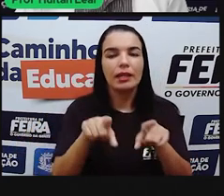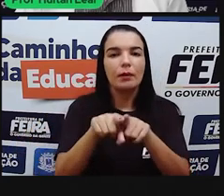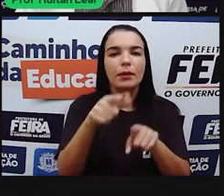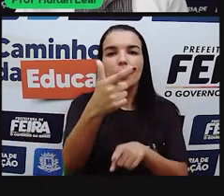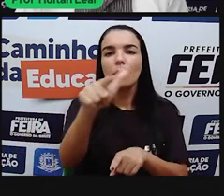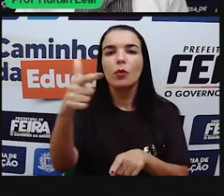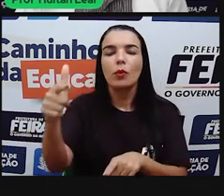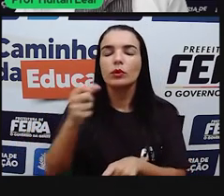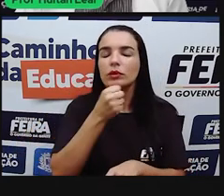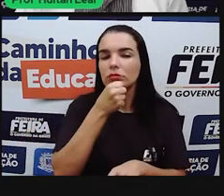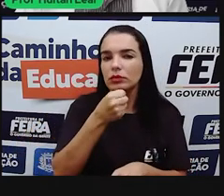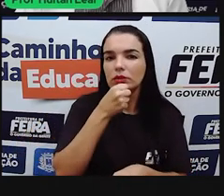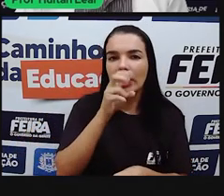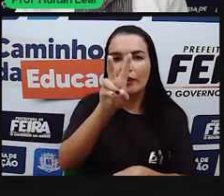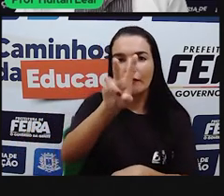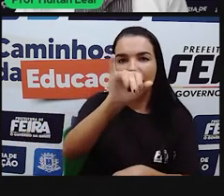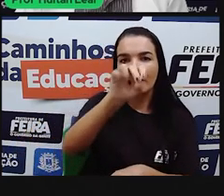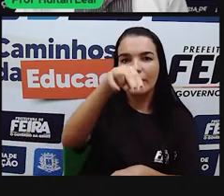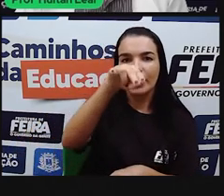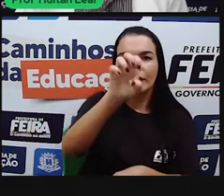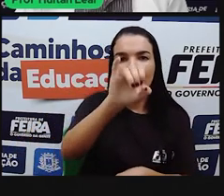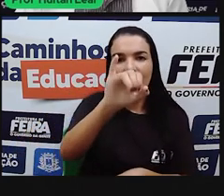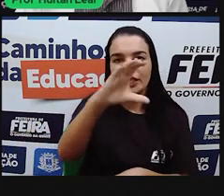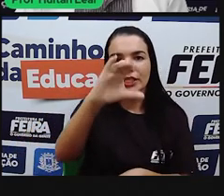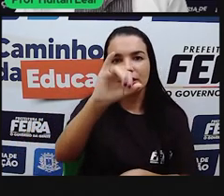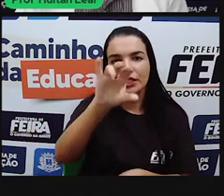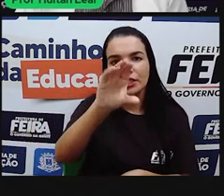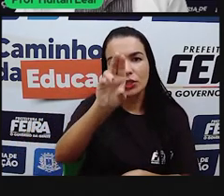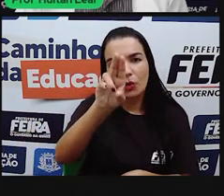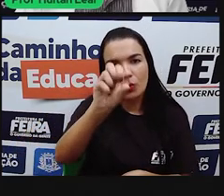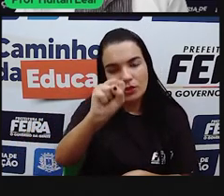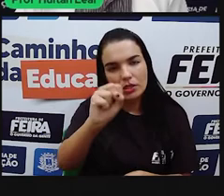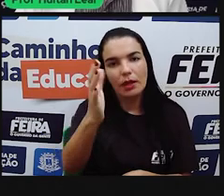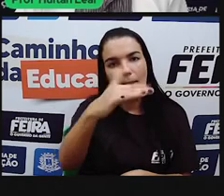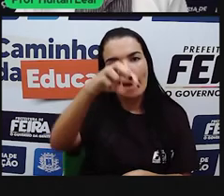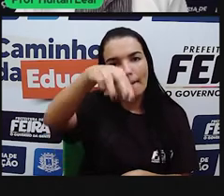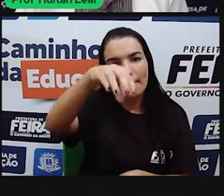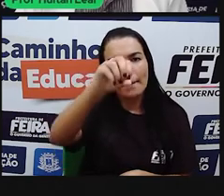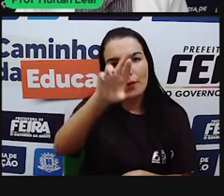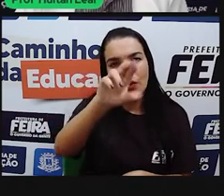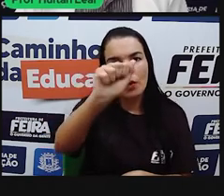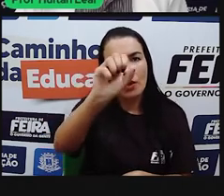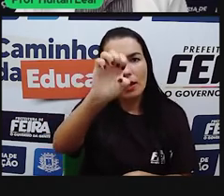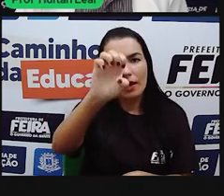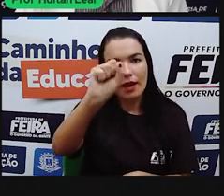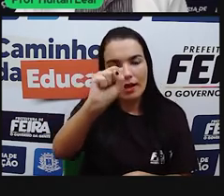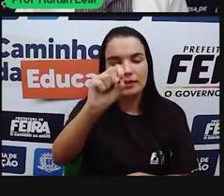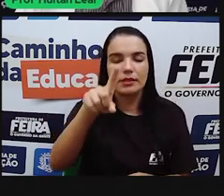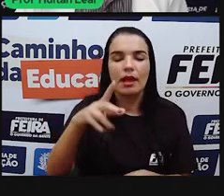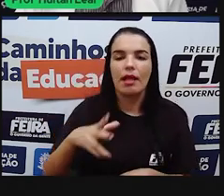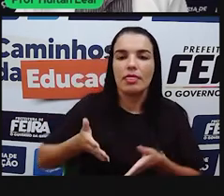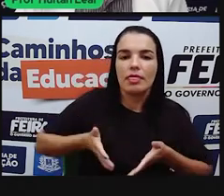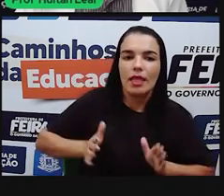grandes intérpretes e compositores da música popular brasileira. Ele é